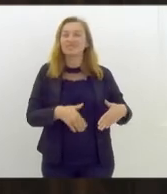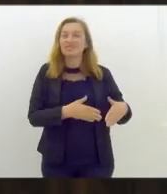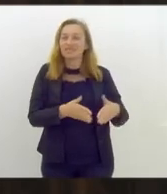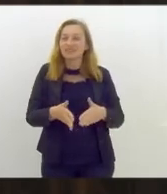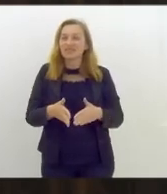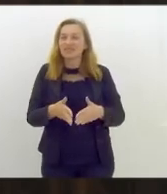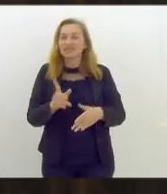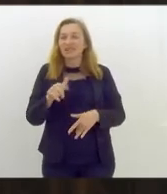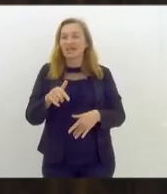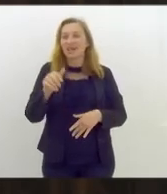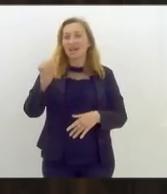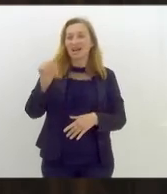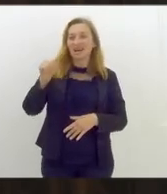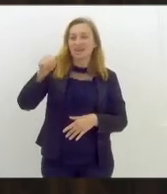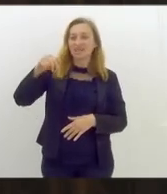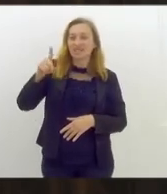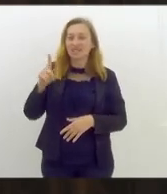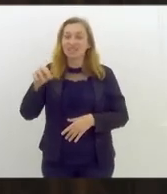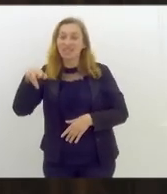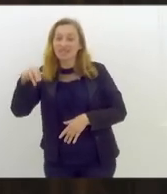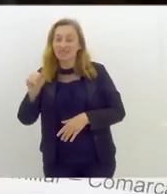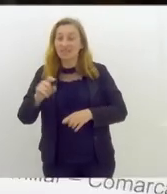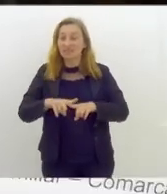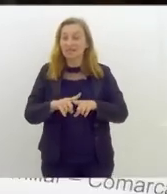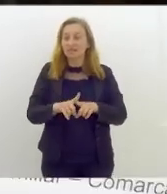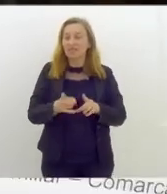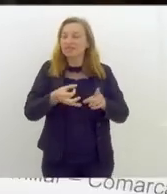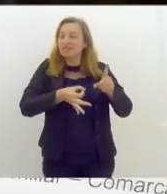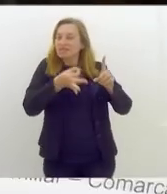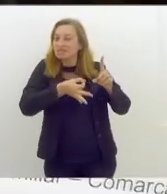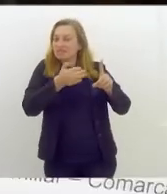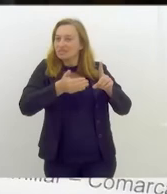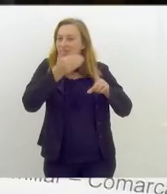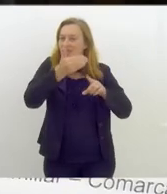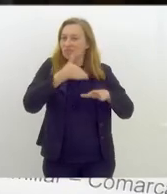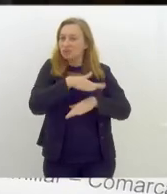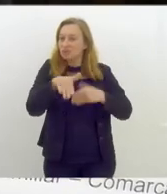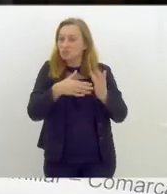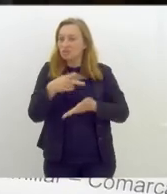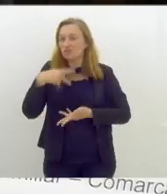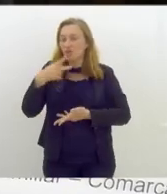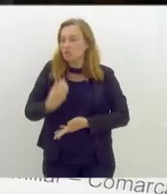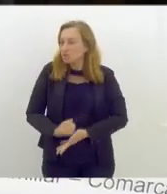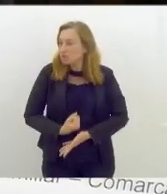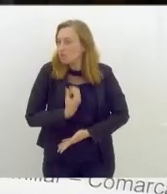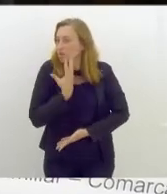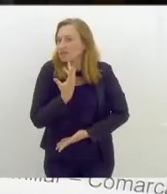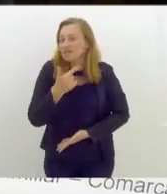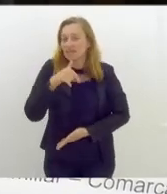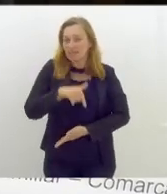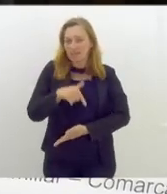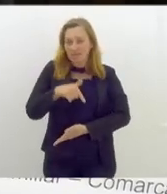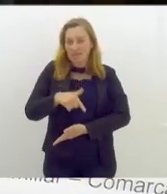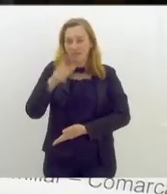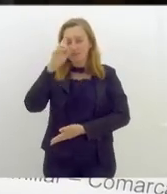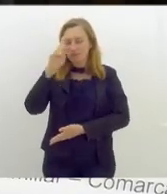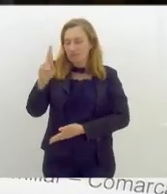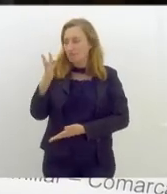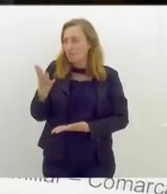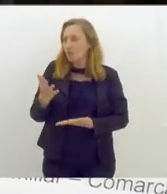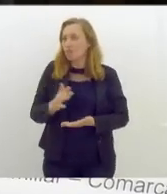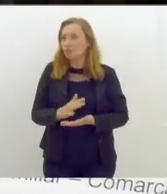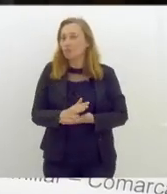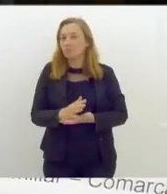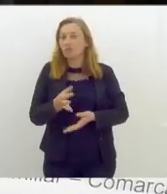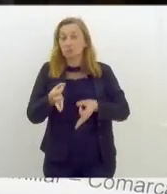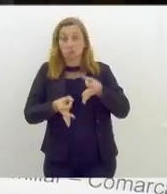que é a querida Adriana Mello. Mas então, desembargador, todo mundo falou de poesia aqui, né, porque o senhor, além de